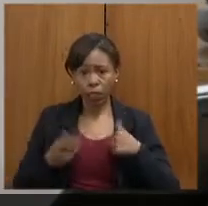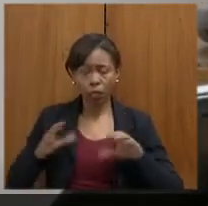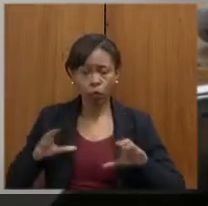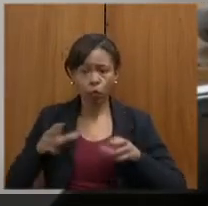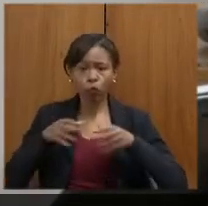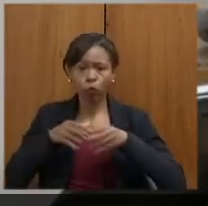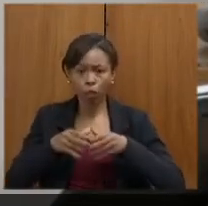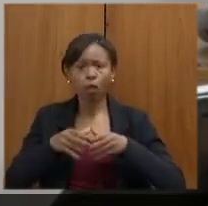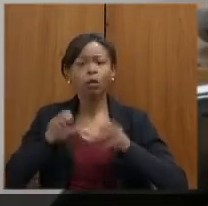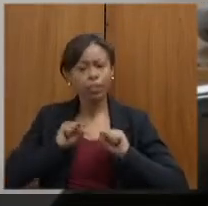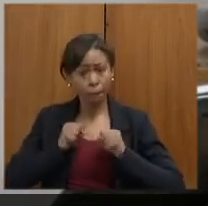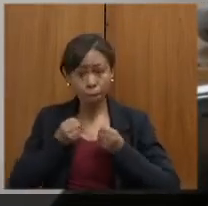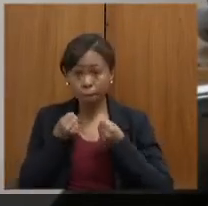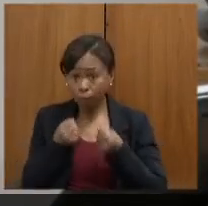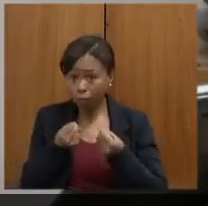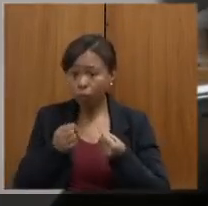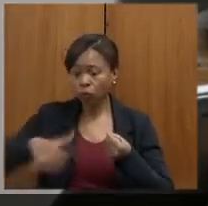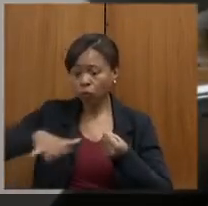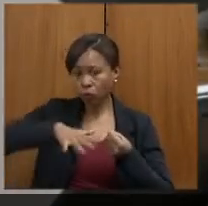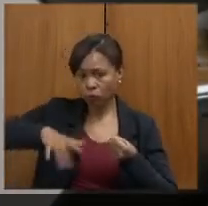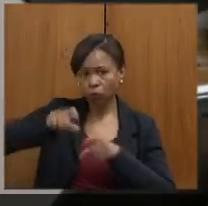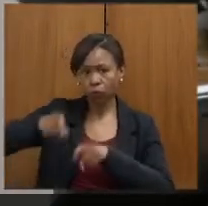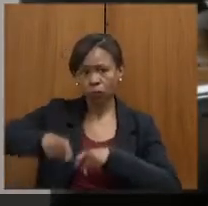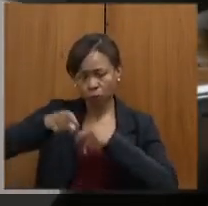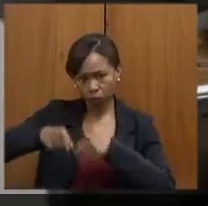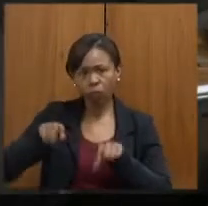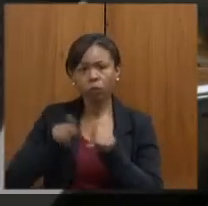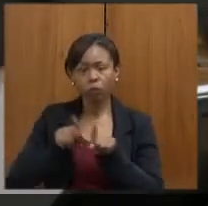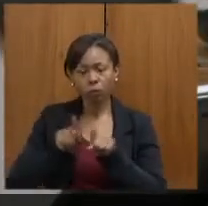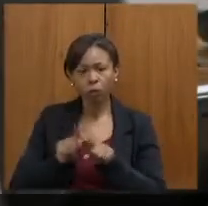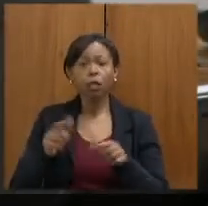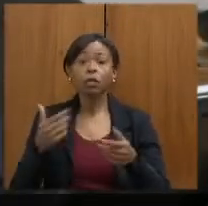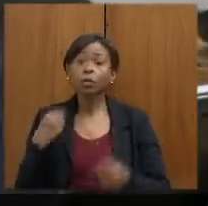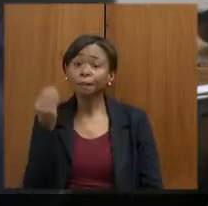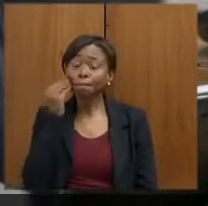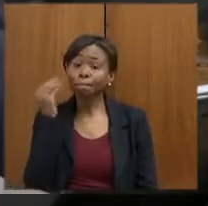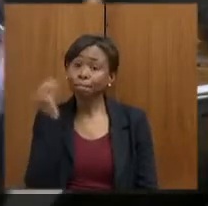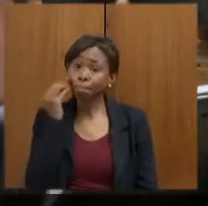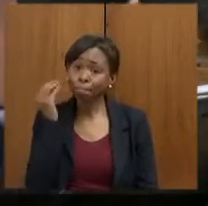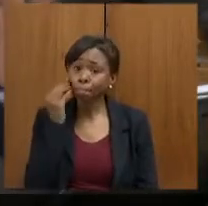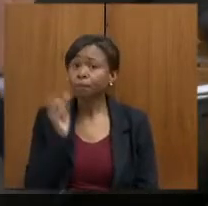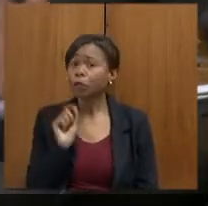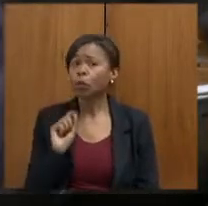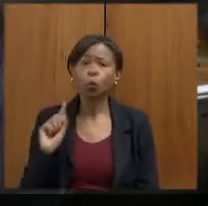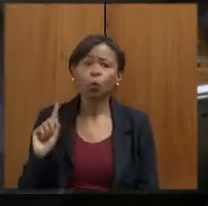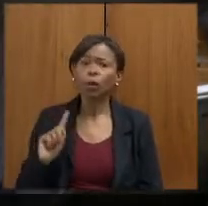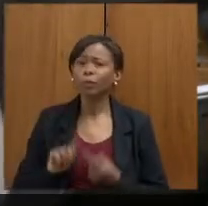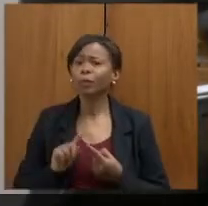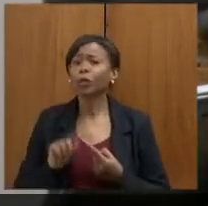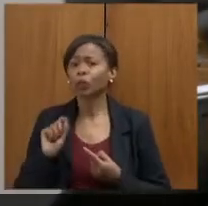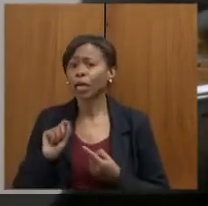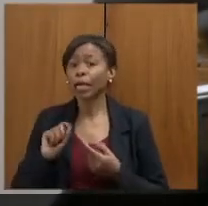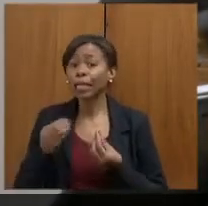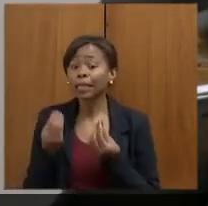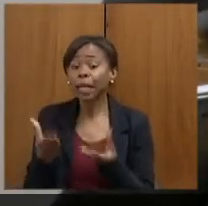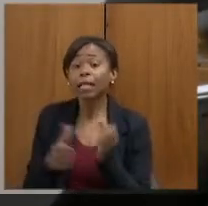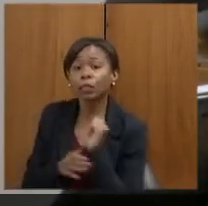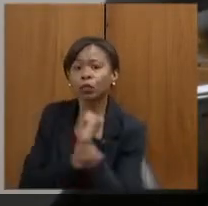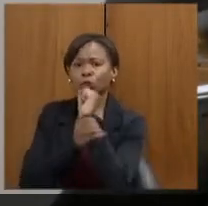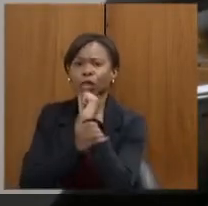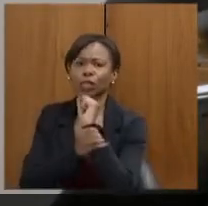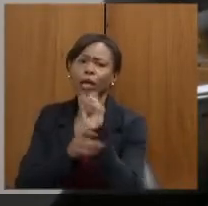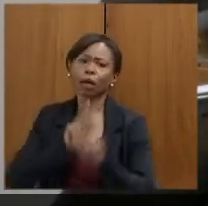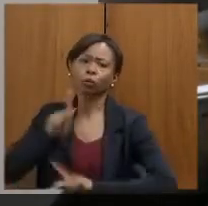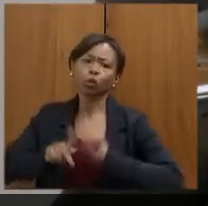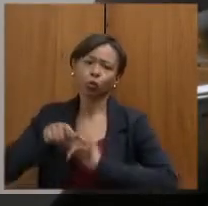presidente e defensor do setor produtivo e estamos tentando primeira coisa da segurança uma do Campo